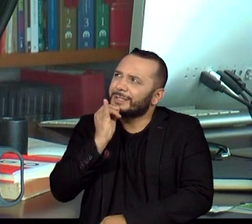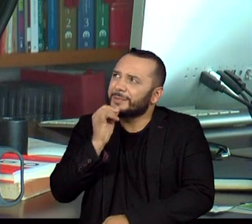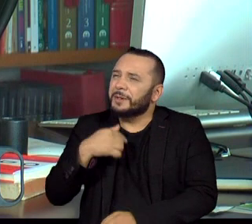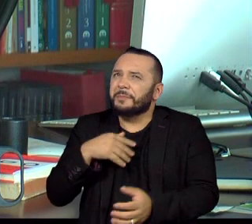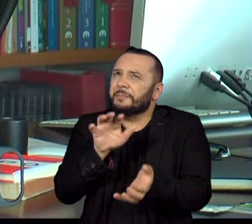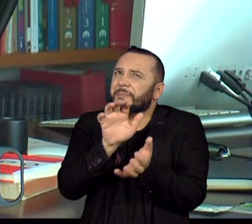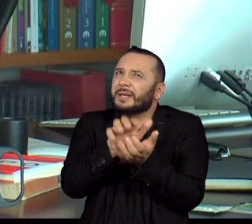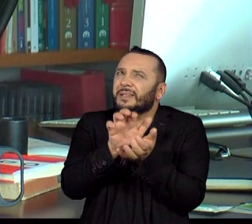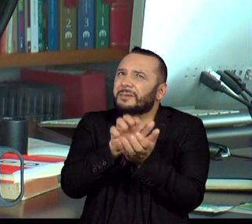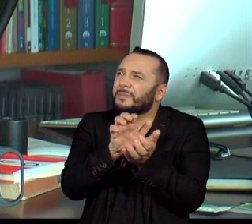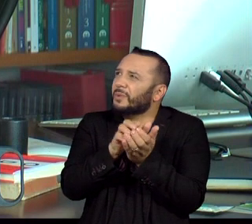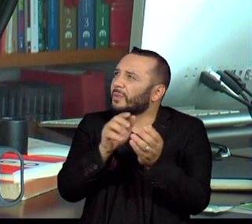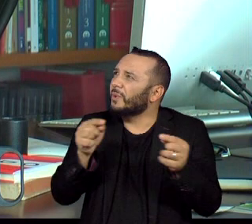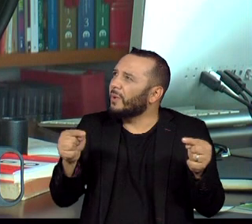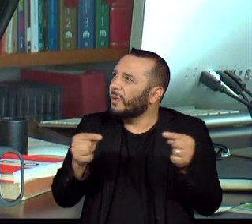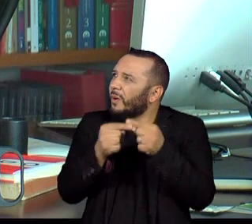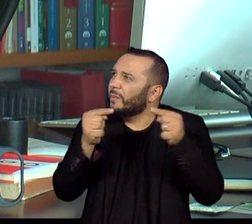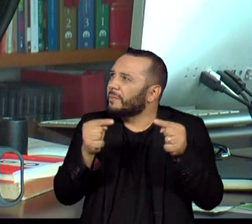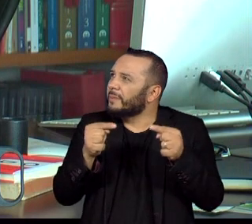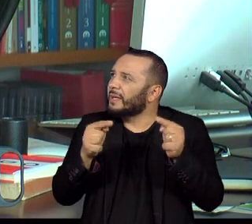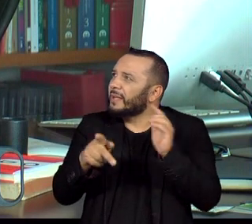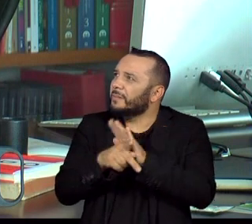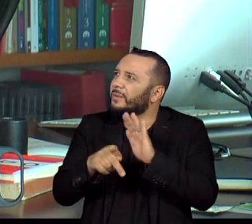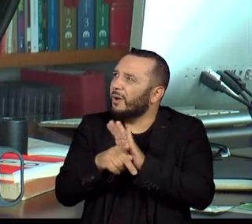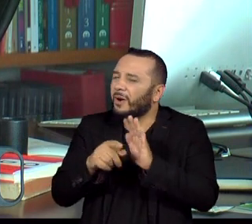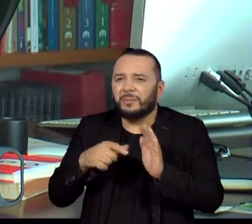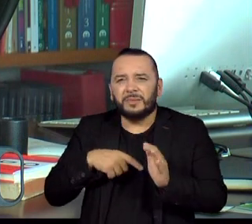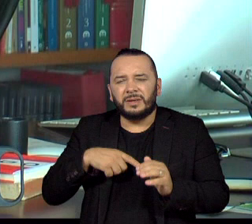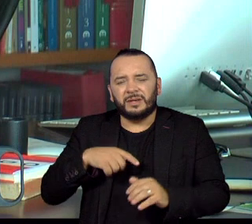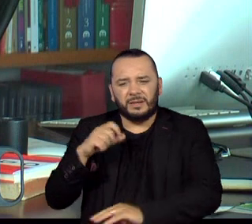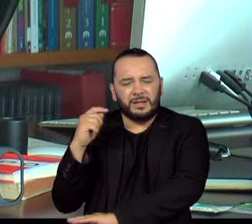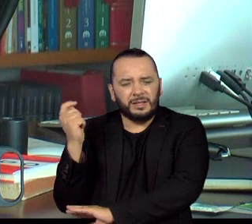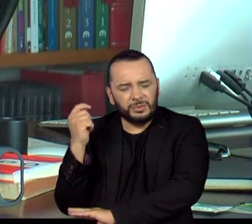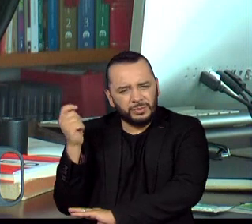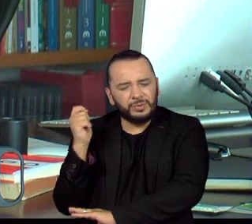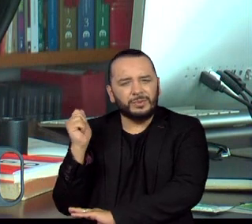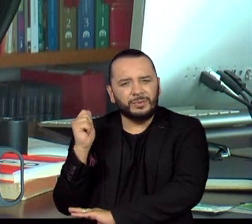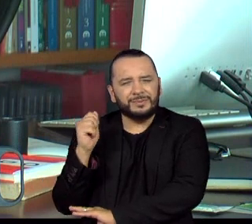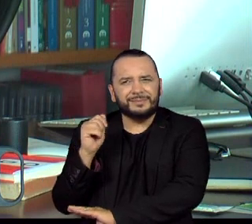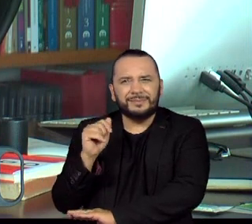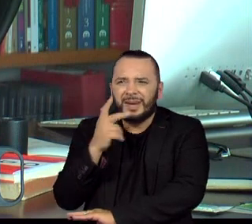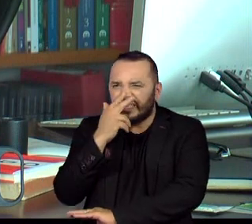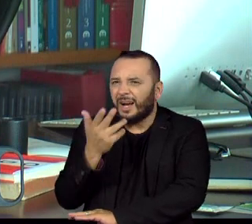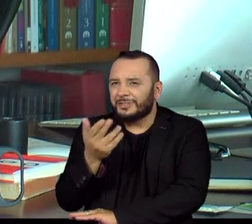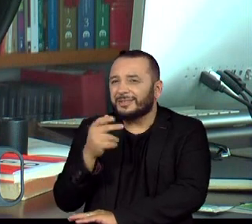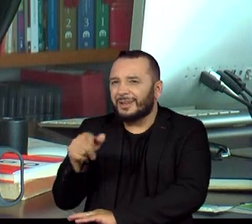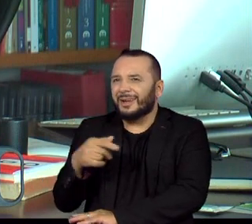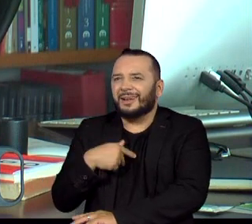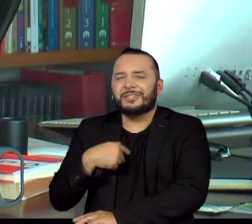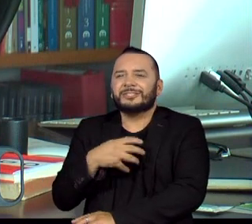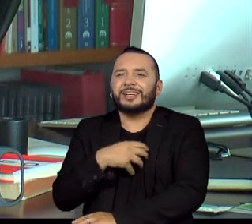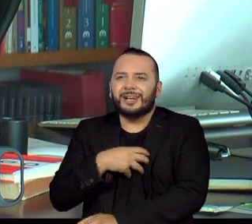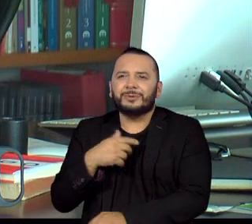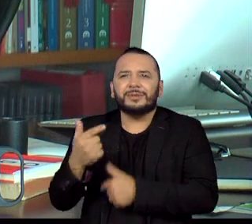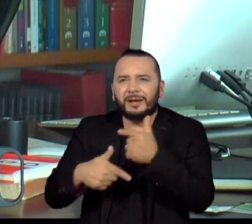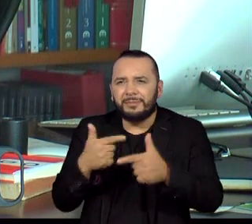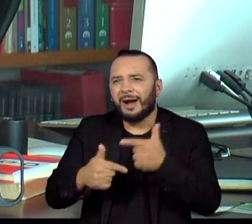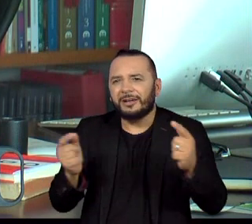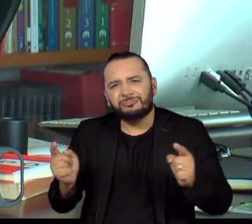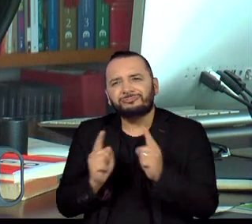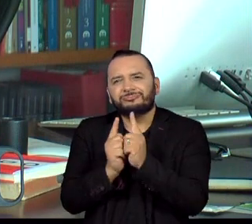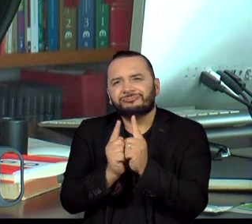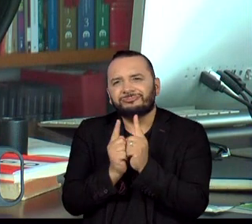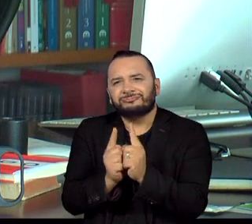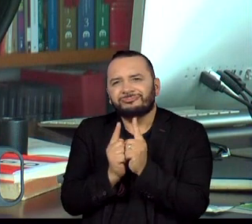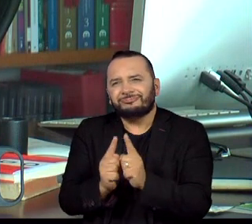assim. E acho que se deu por uma afinidade de vida mesmo e de trabalho. A gente trabalha junto desde 91, já